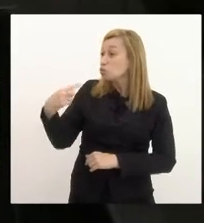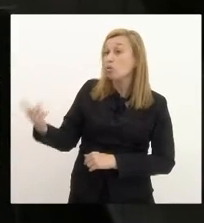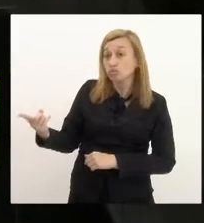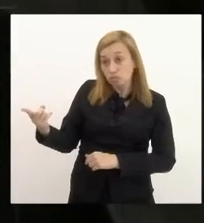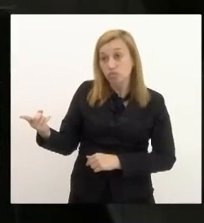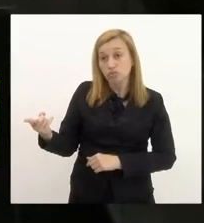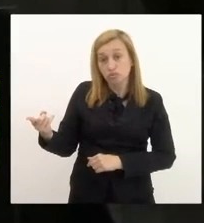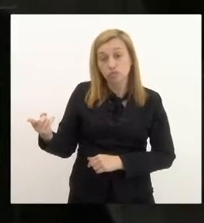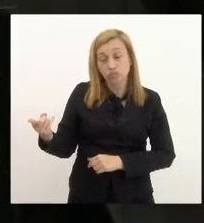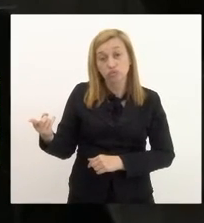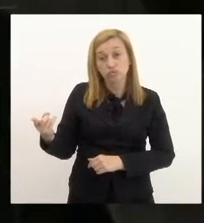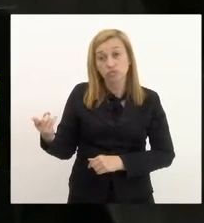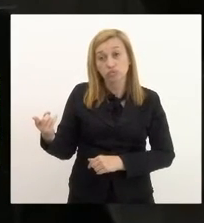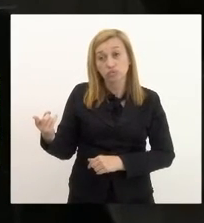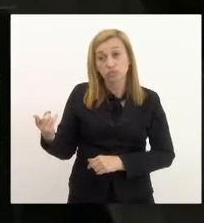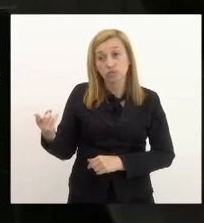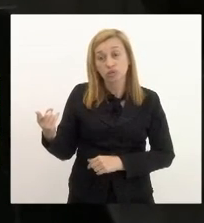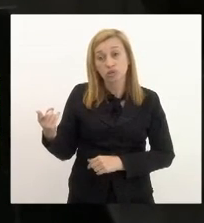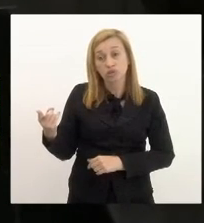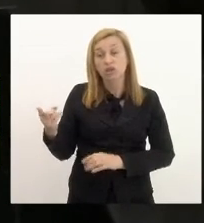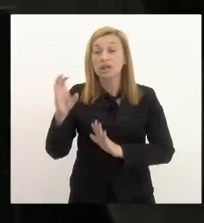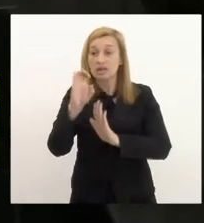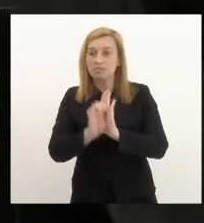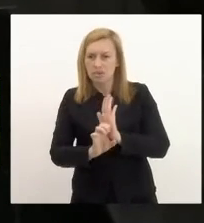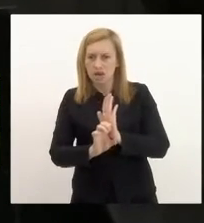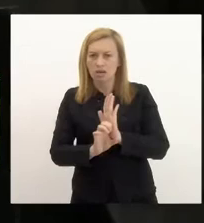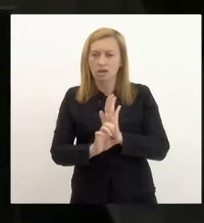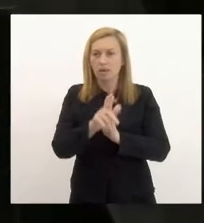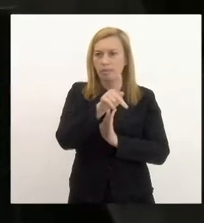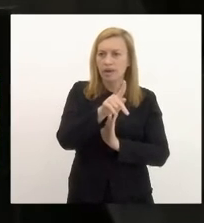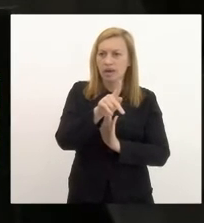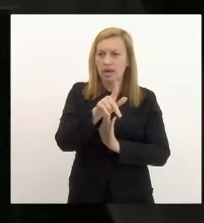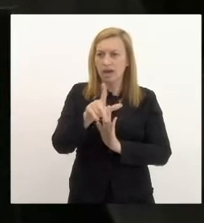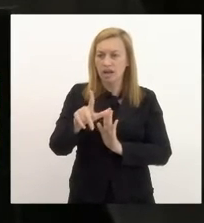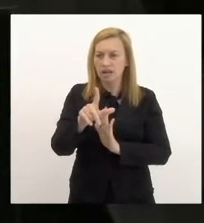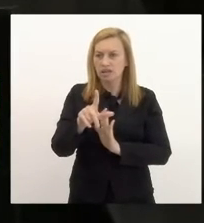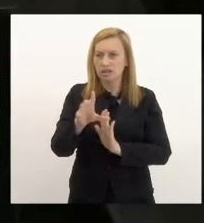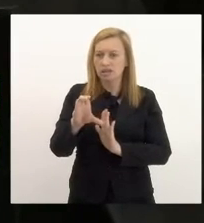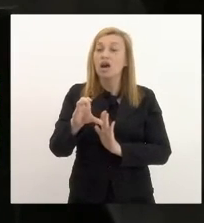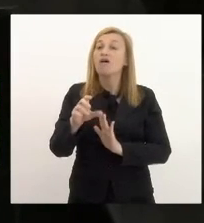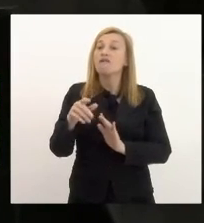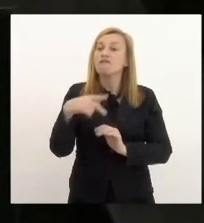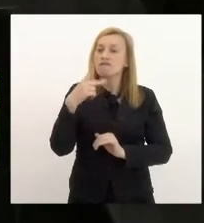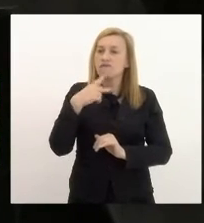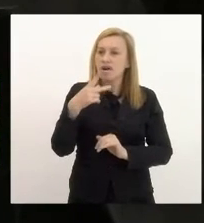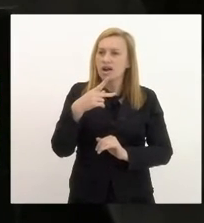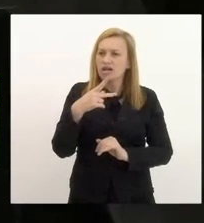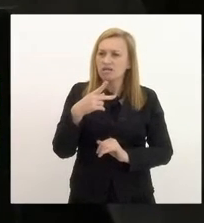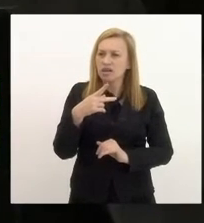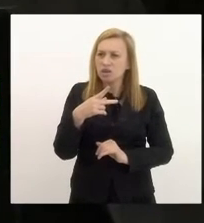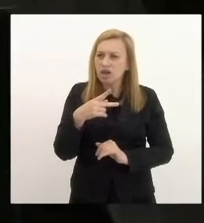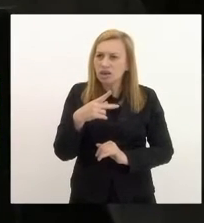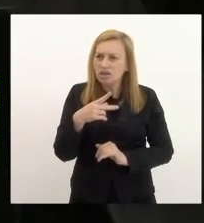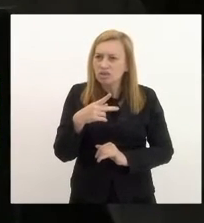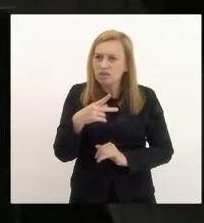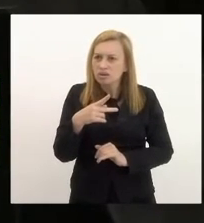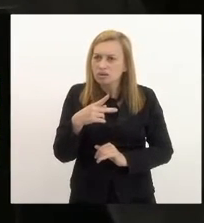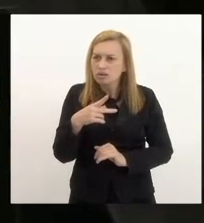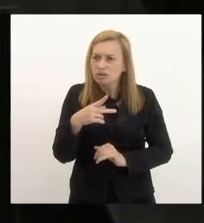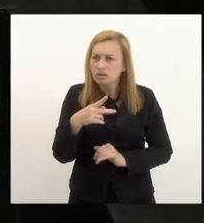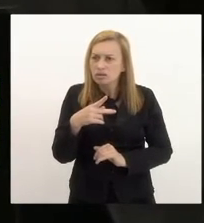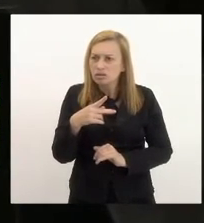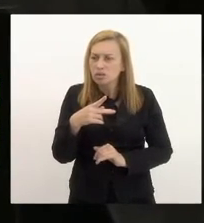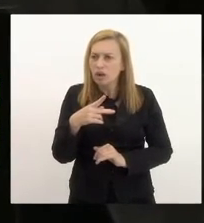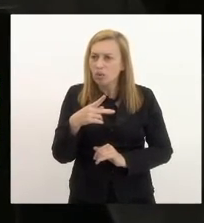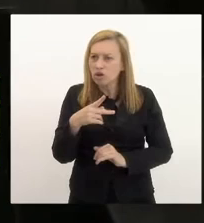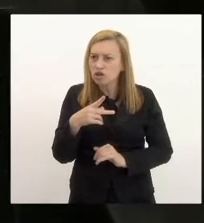os outros os outros aí todas as emendas os dois parecer perdão fala do Arroz não é e a 181